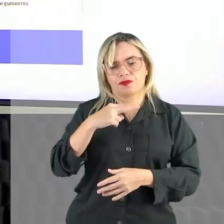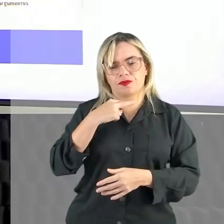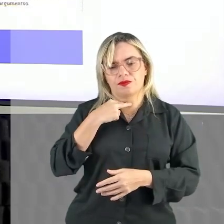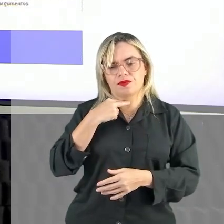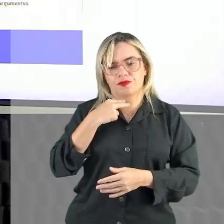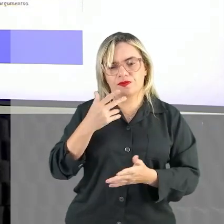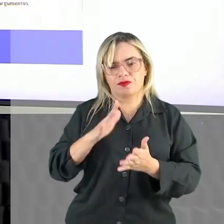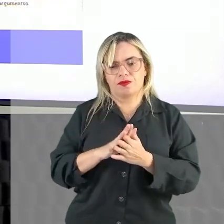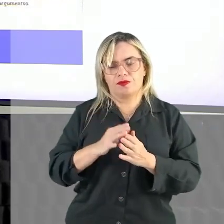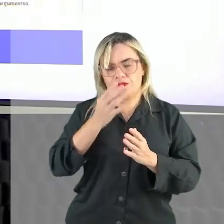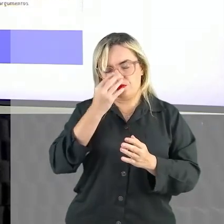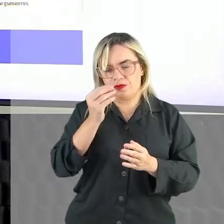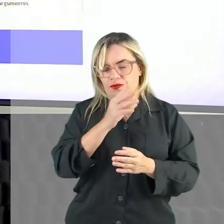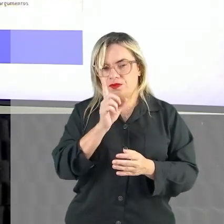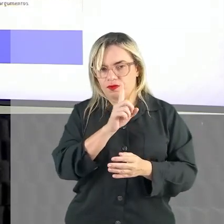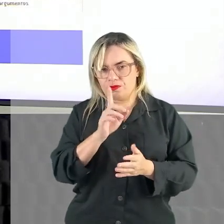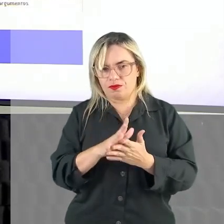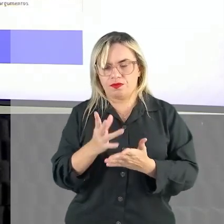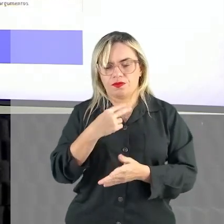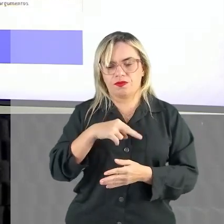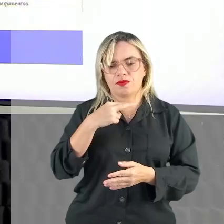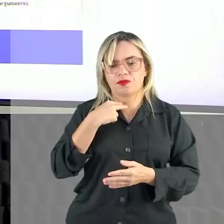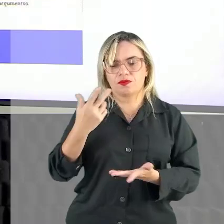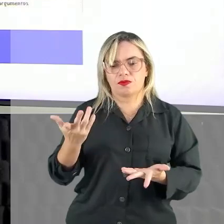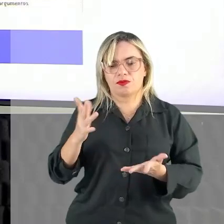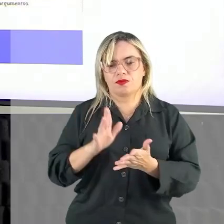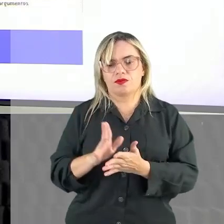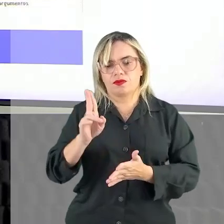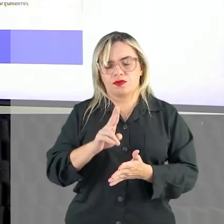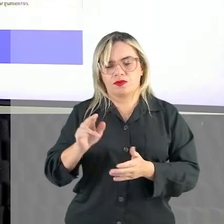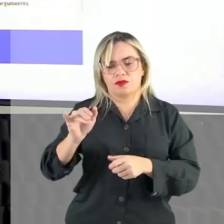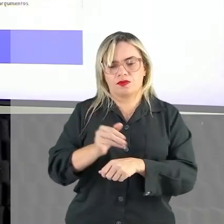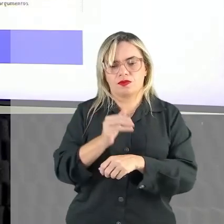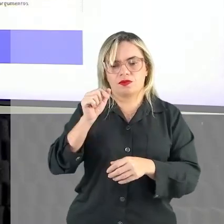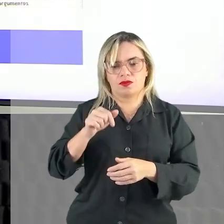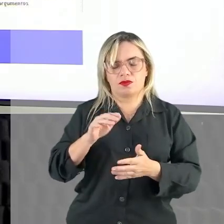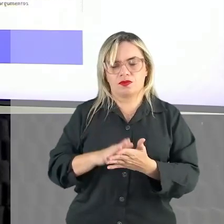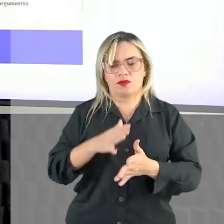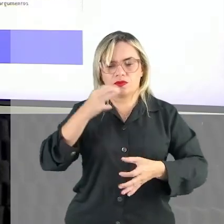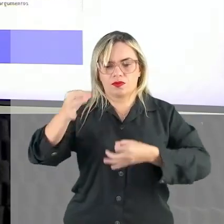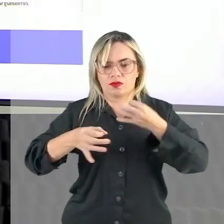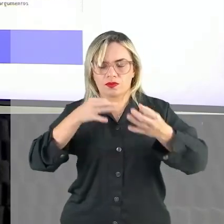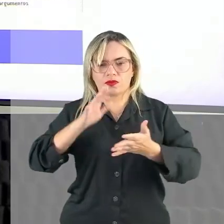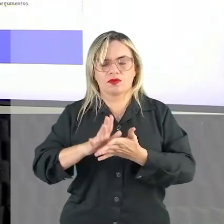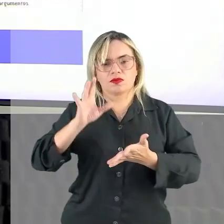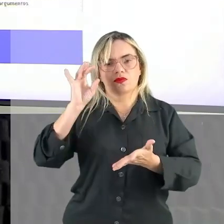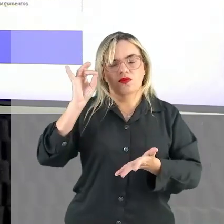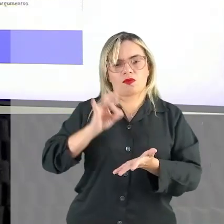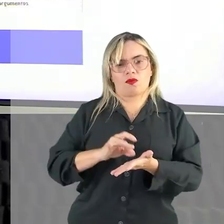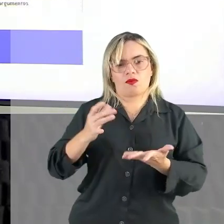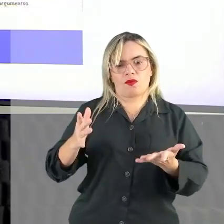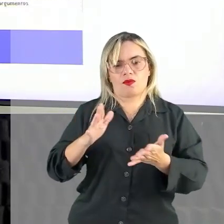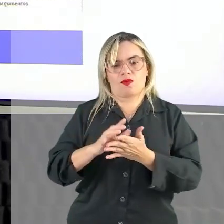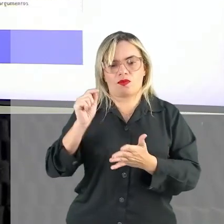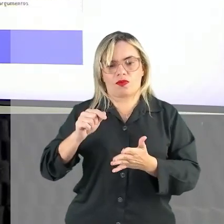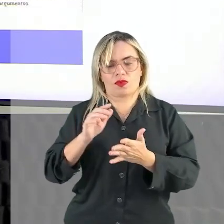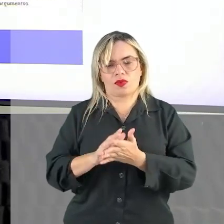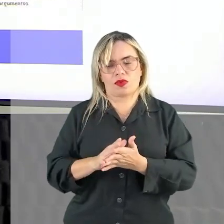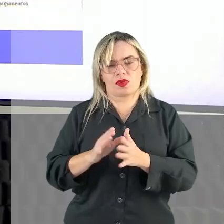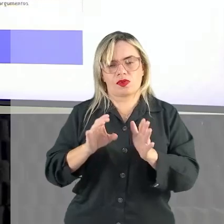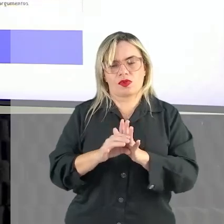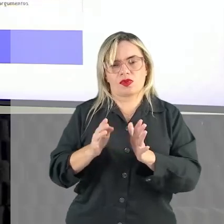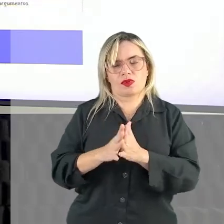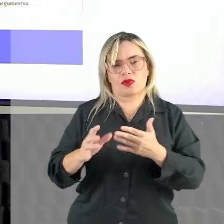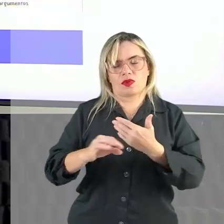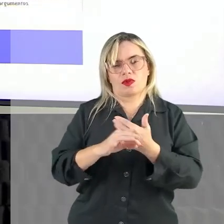negligenciar esse fato. Mas eles funcionam como comprovação de argumentos. E, embora entenda, a legitimação,